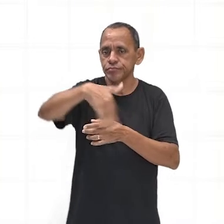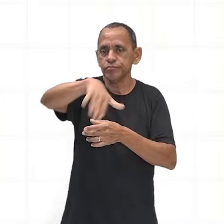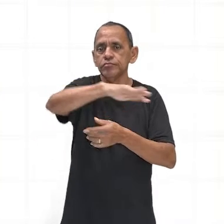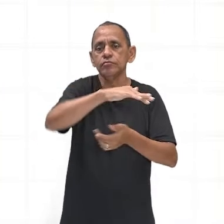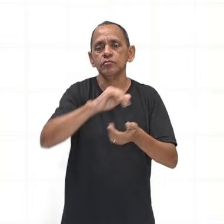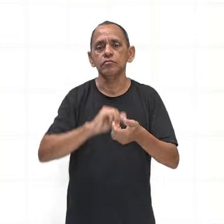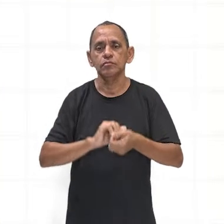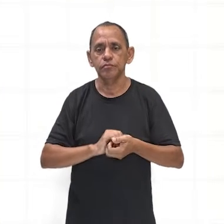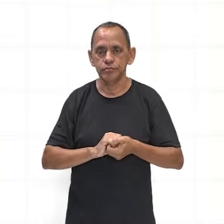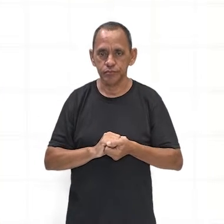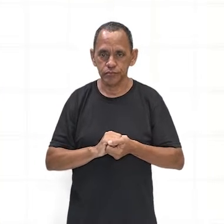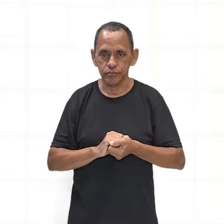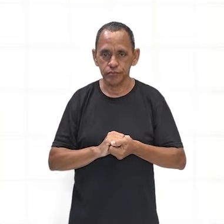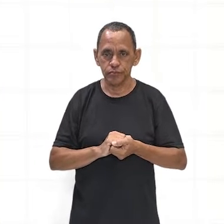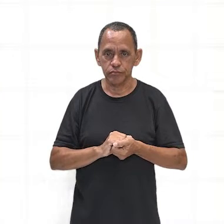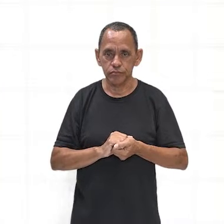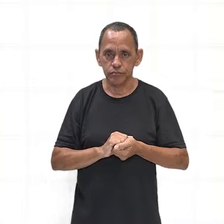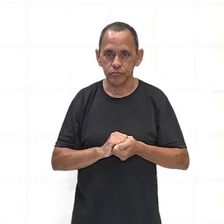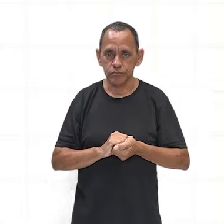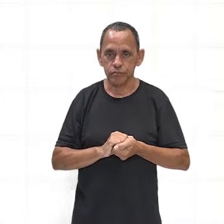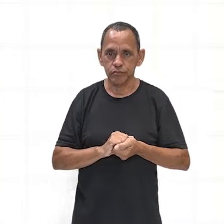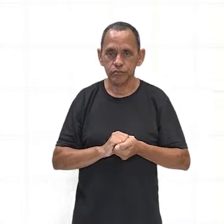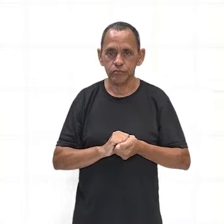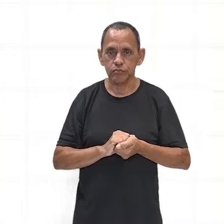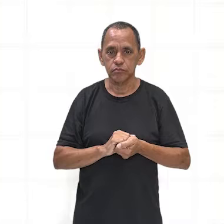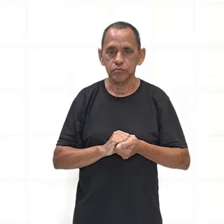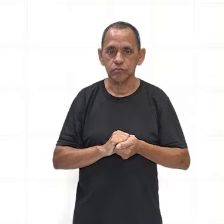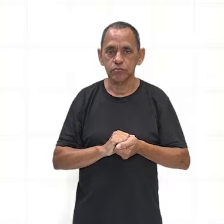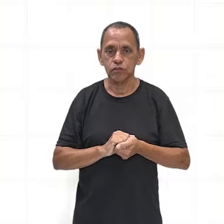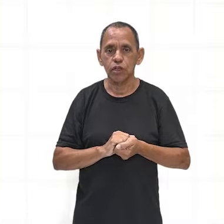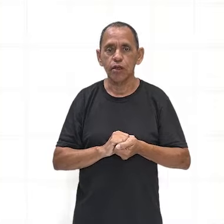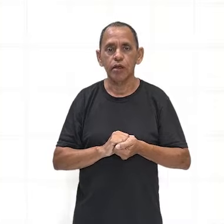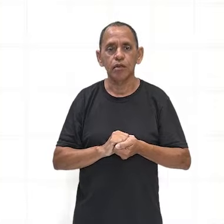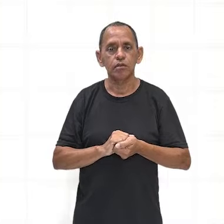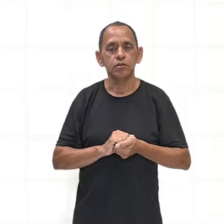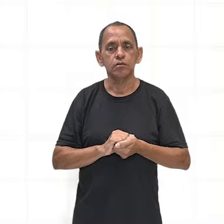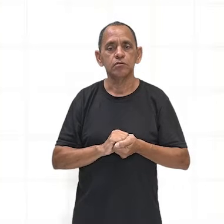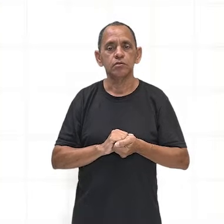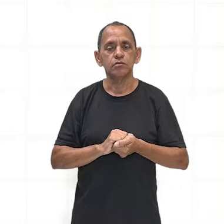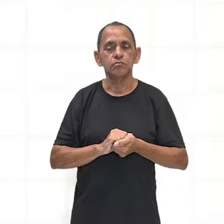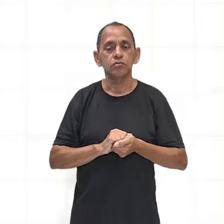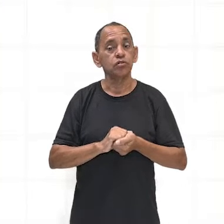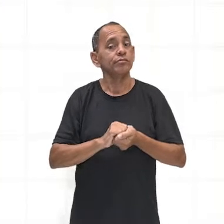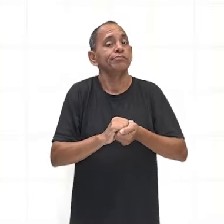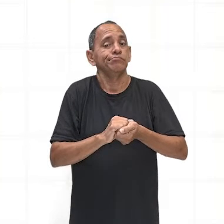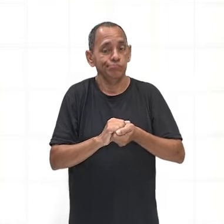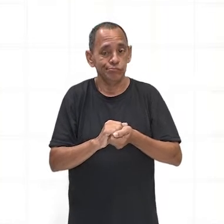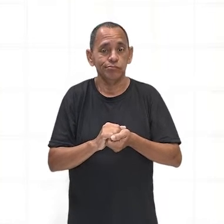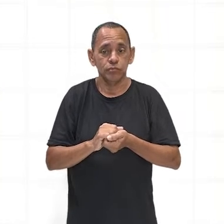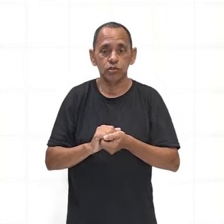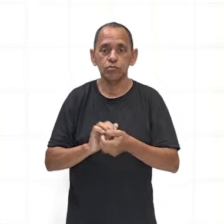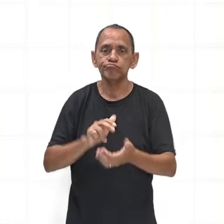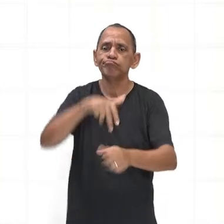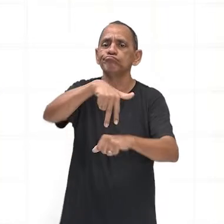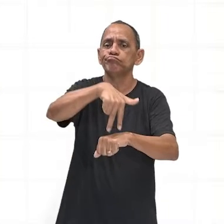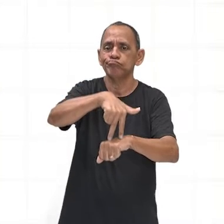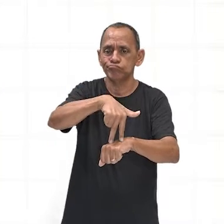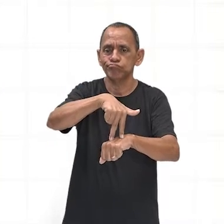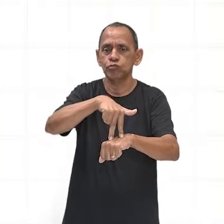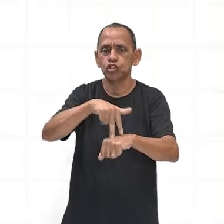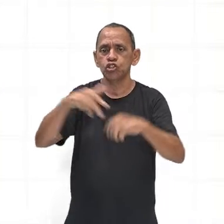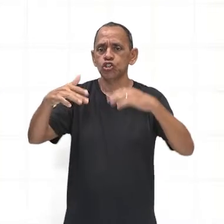cidades-estados de Tikal e Calakmul, que se destacaram neste processo. Essas duas cidades foram